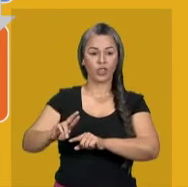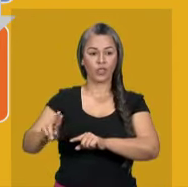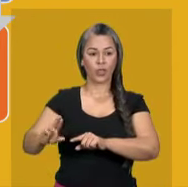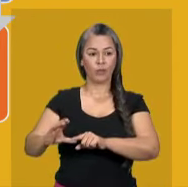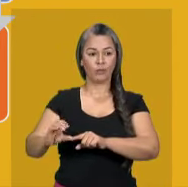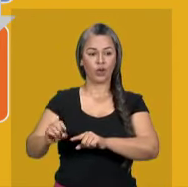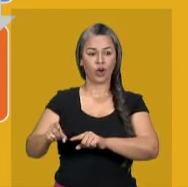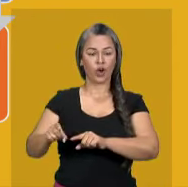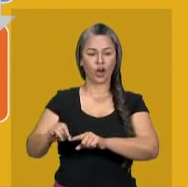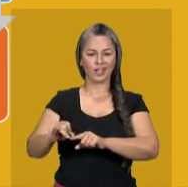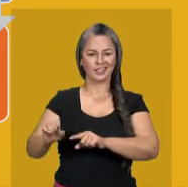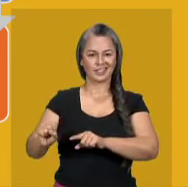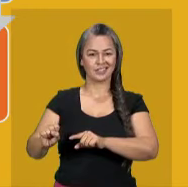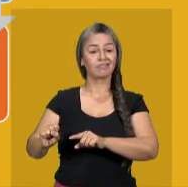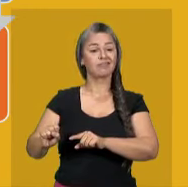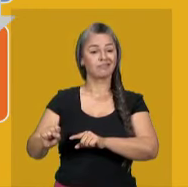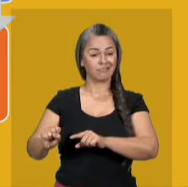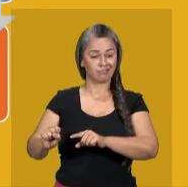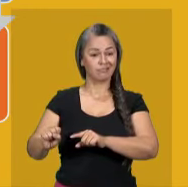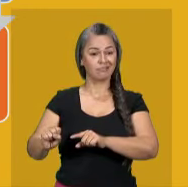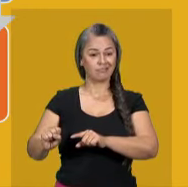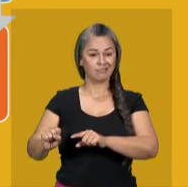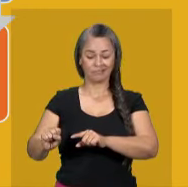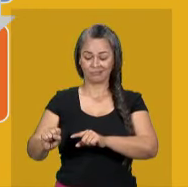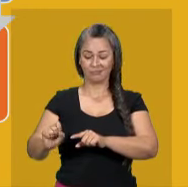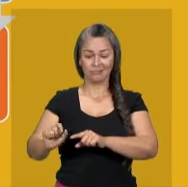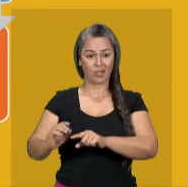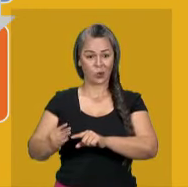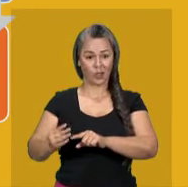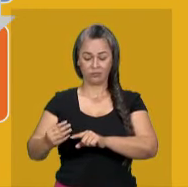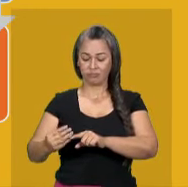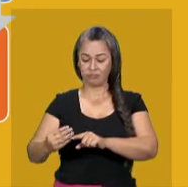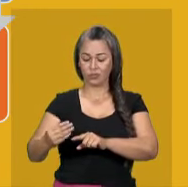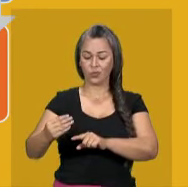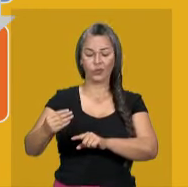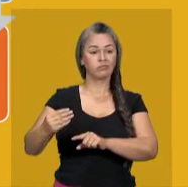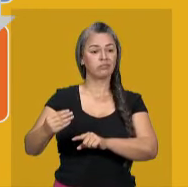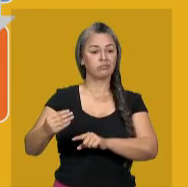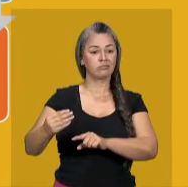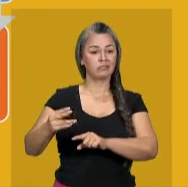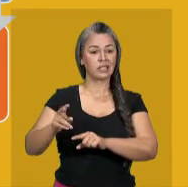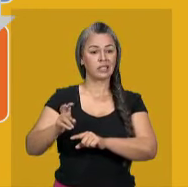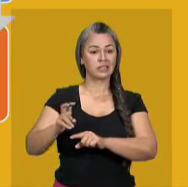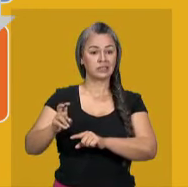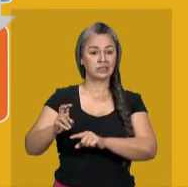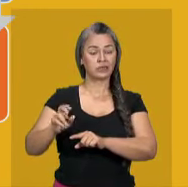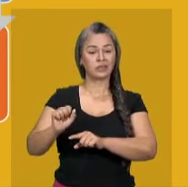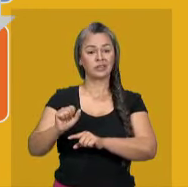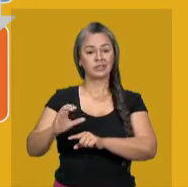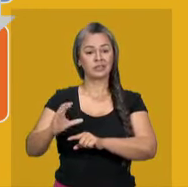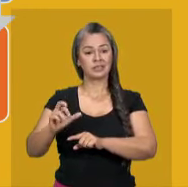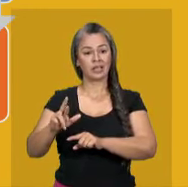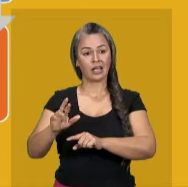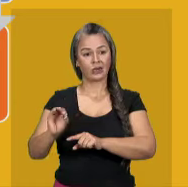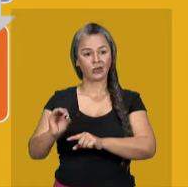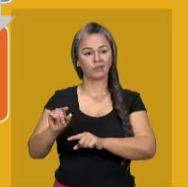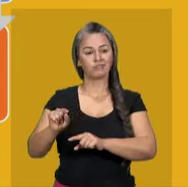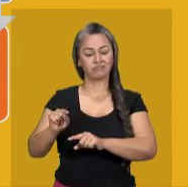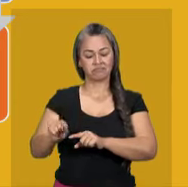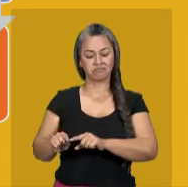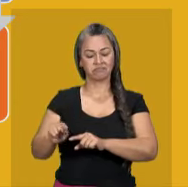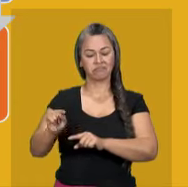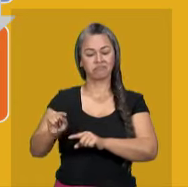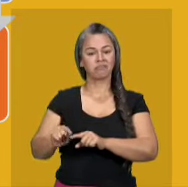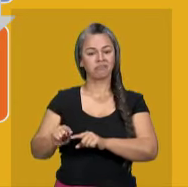as 5 vértebras anteriores ao cóccix, que unidas vão formar o osso sacro. Então, esses ossos